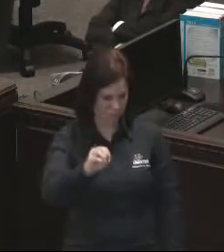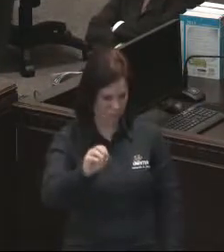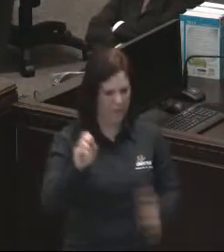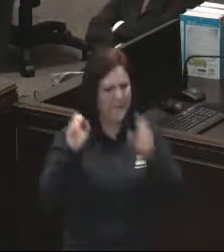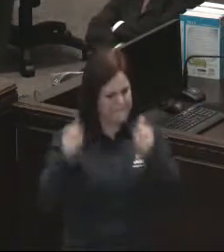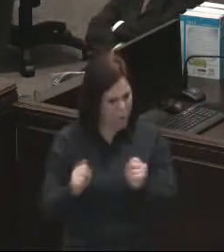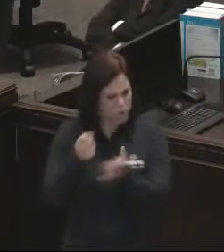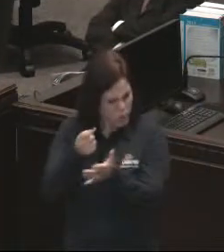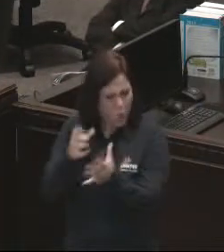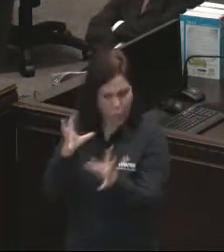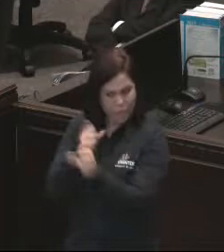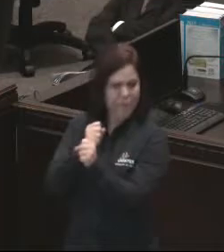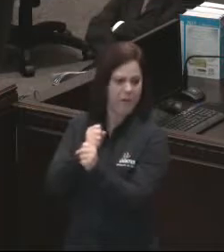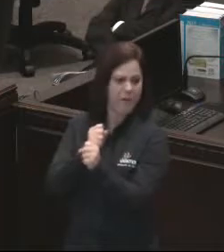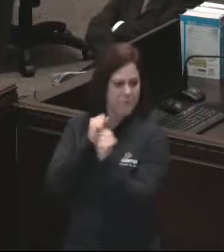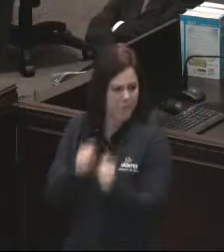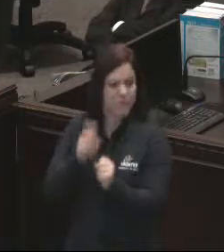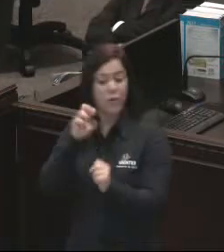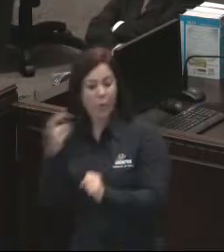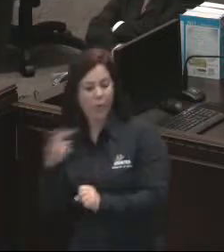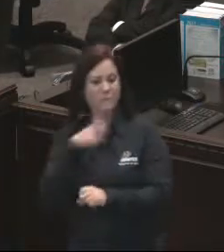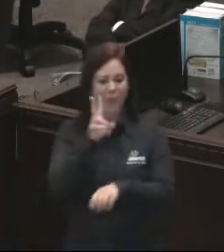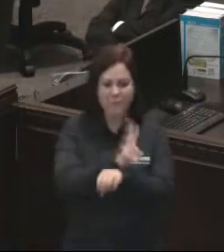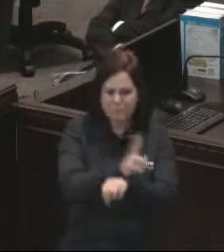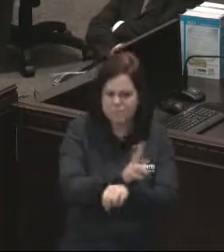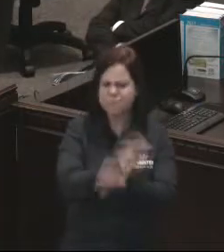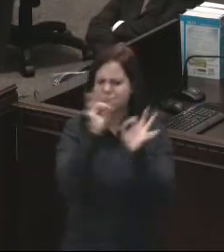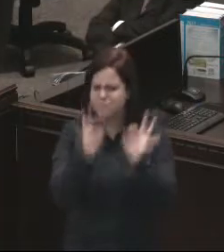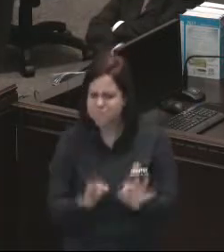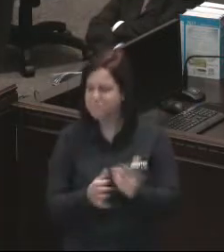de orgânico? Há uma fiscalização eficiente?